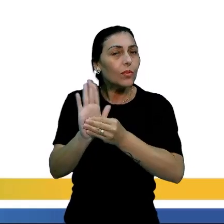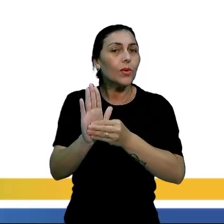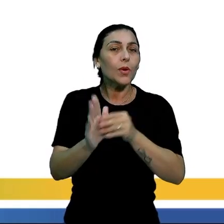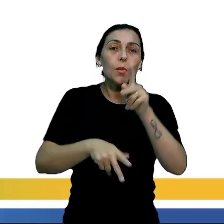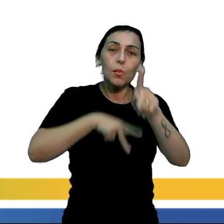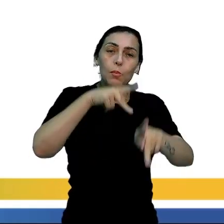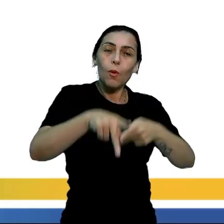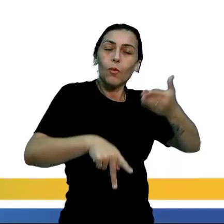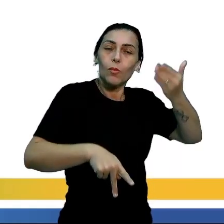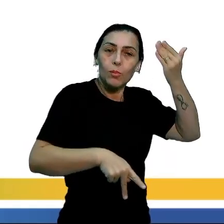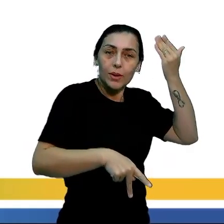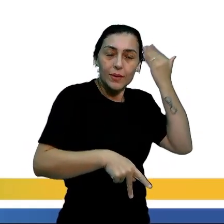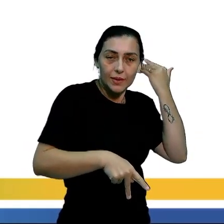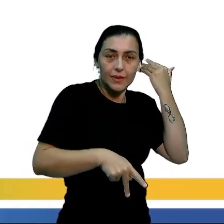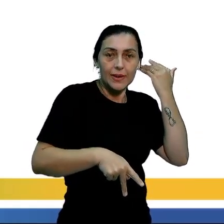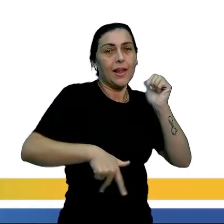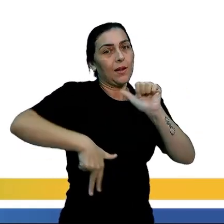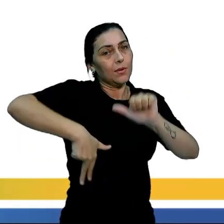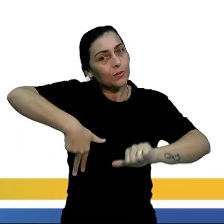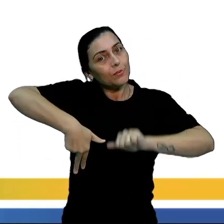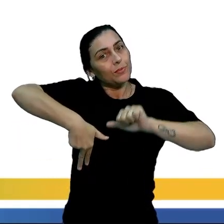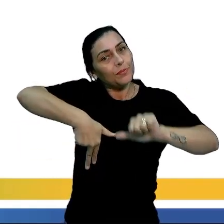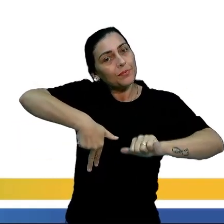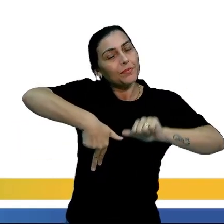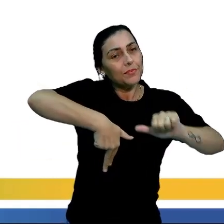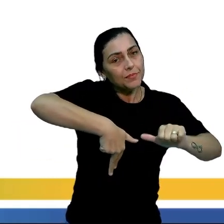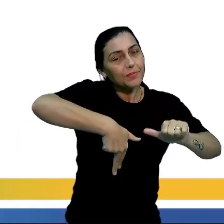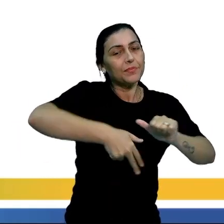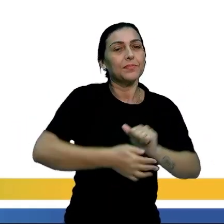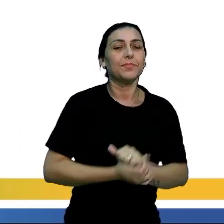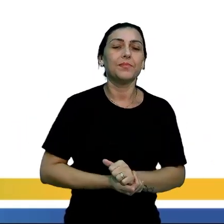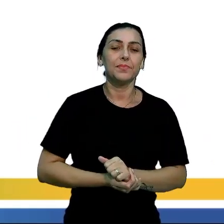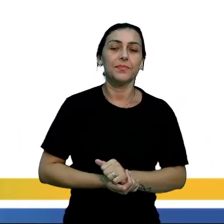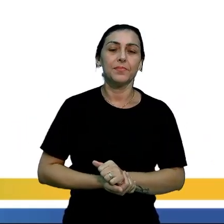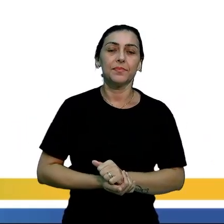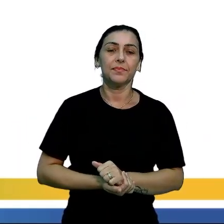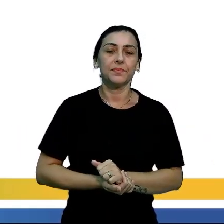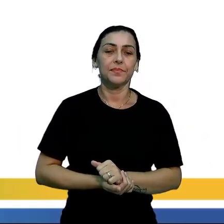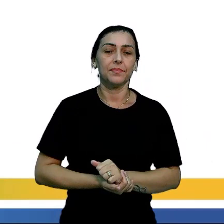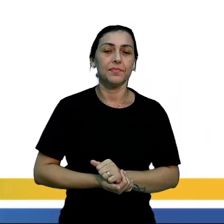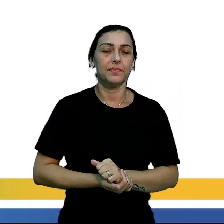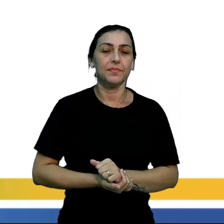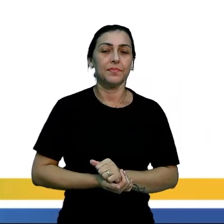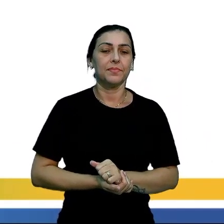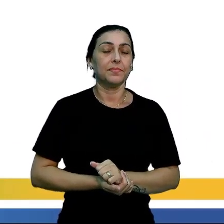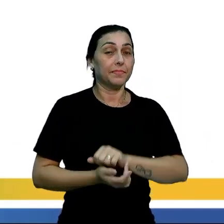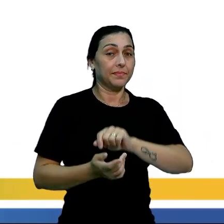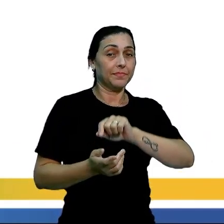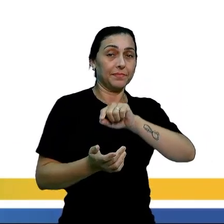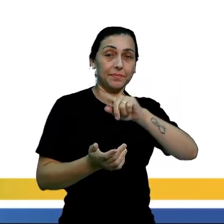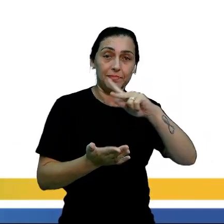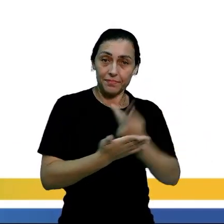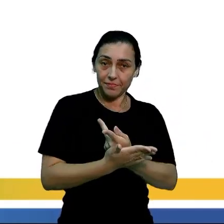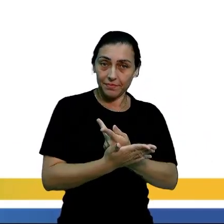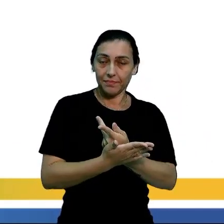dos antepassados eram nômades, né? Então, essa alternativa aí ela é